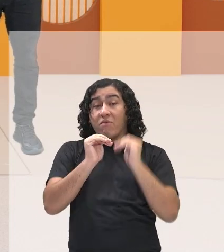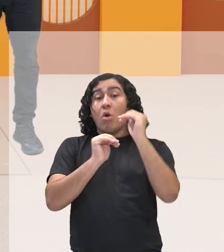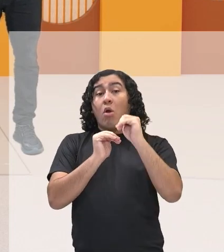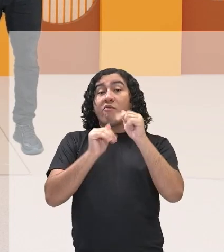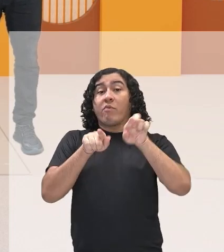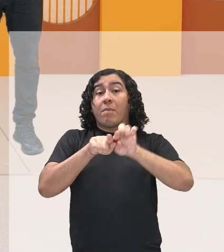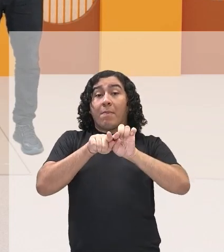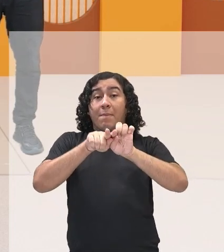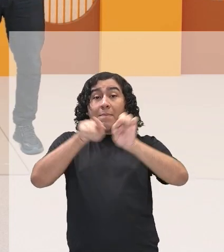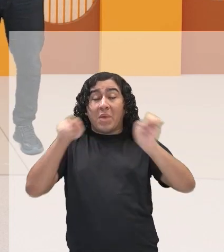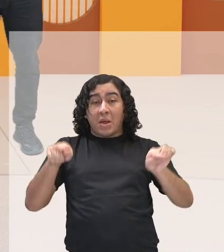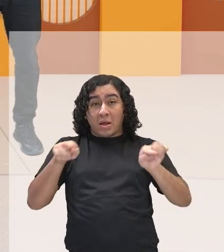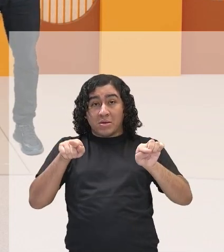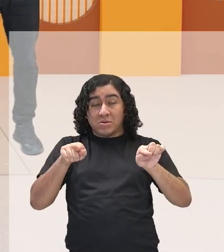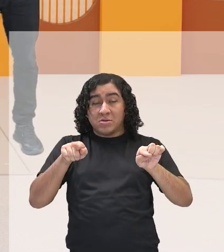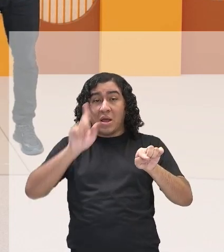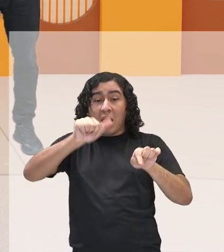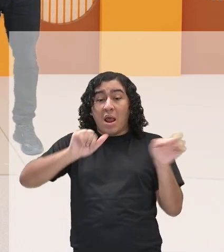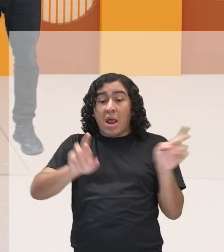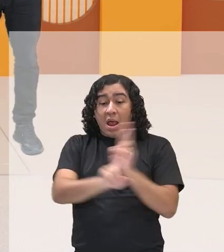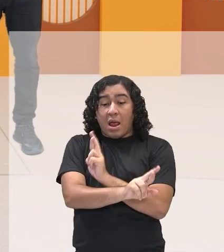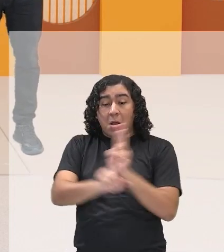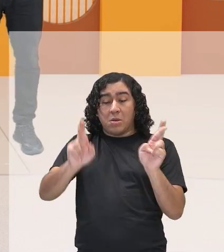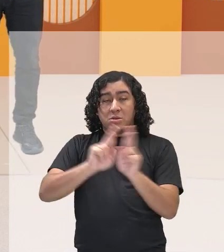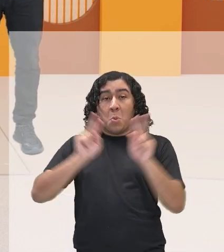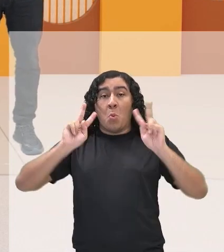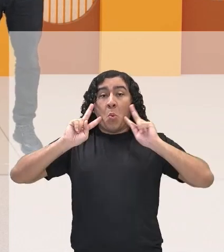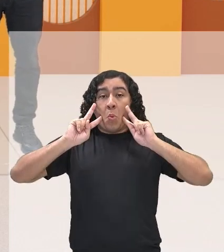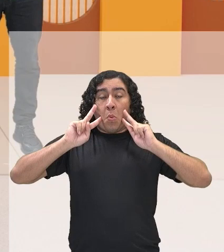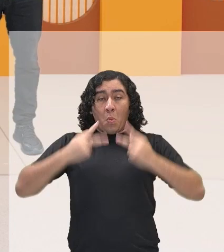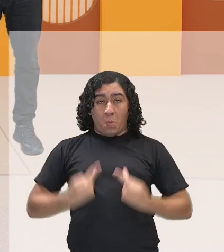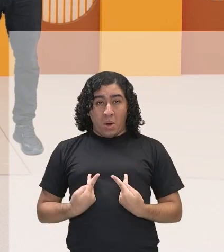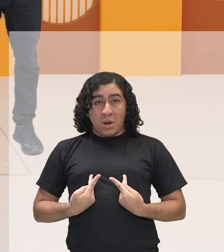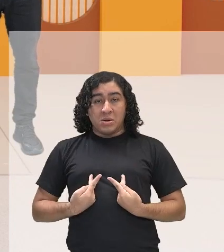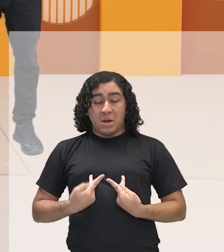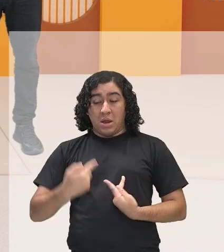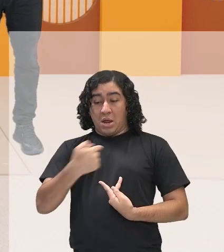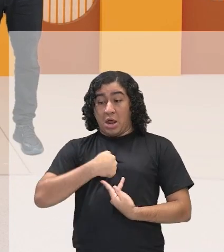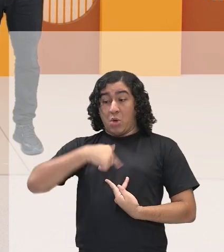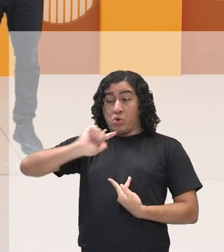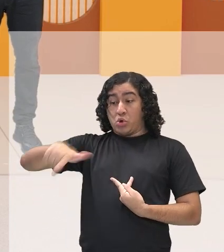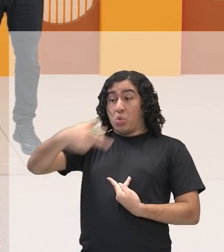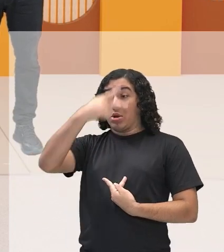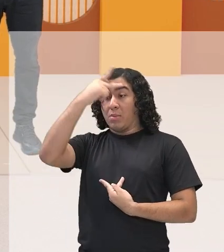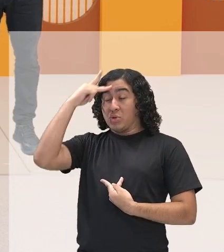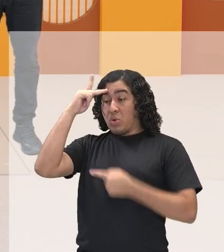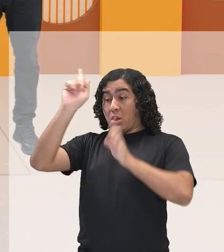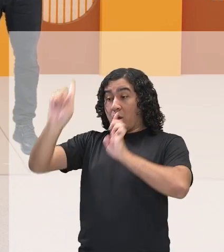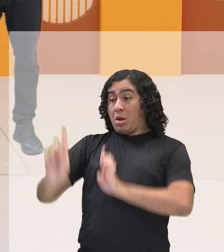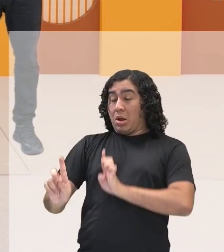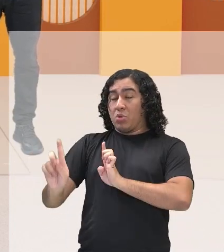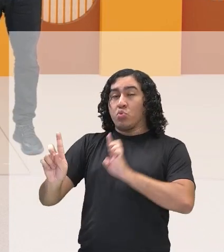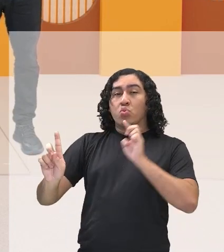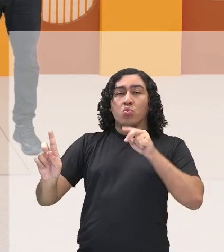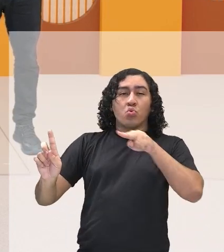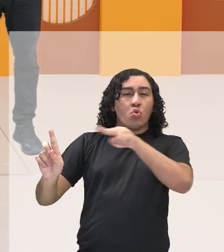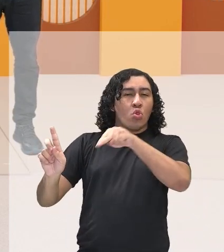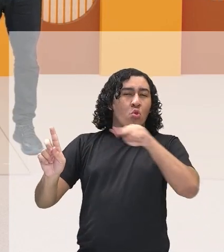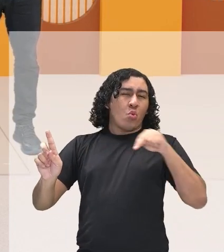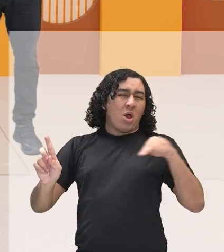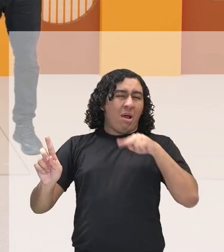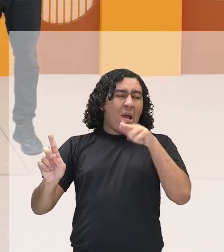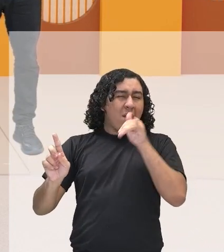tudo isso, como se trata de relações humanas, eu e o outro, nessa relação nem sempre ela